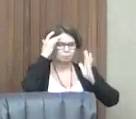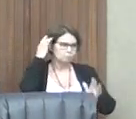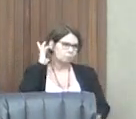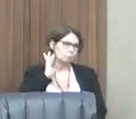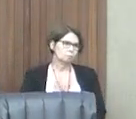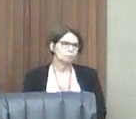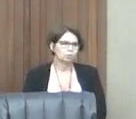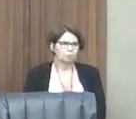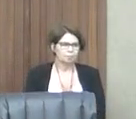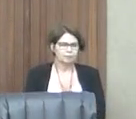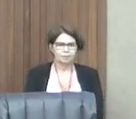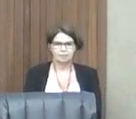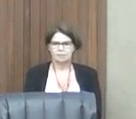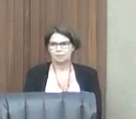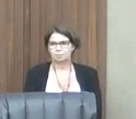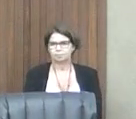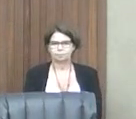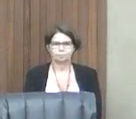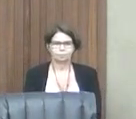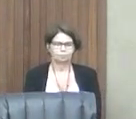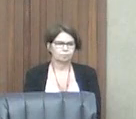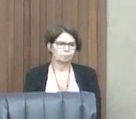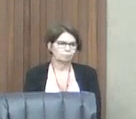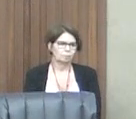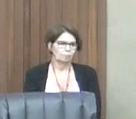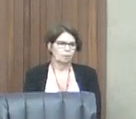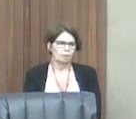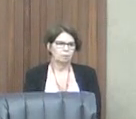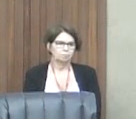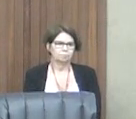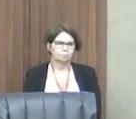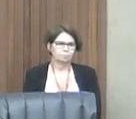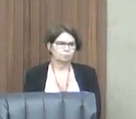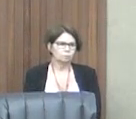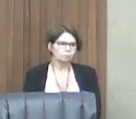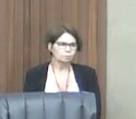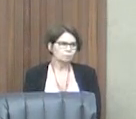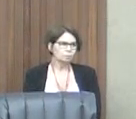TV Assembleia, uma emissora do Poder Legislativo Estadual.